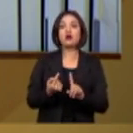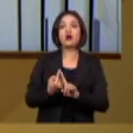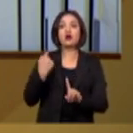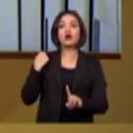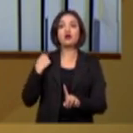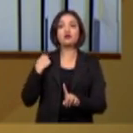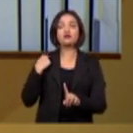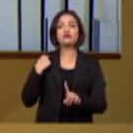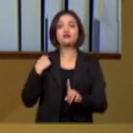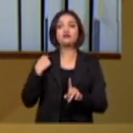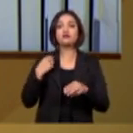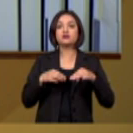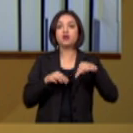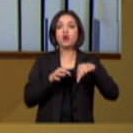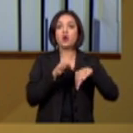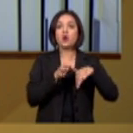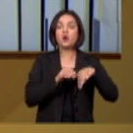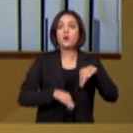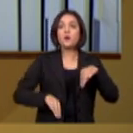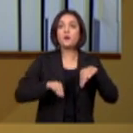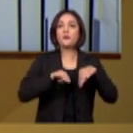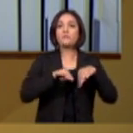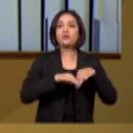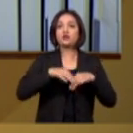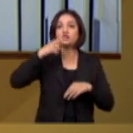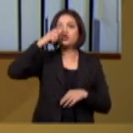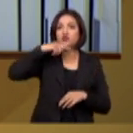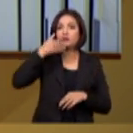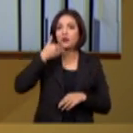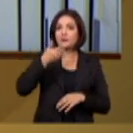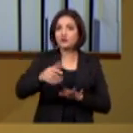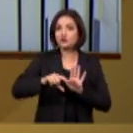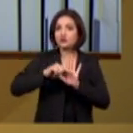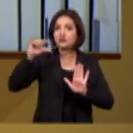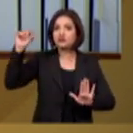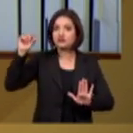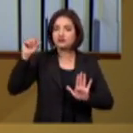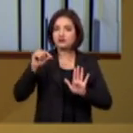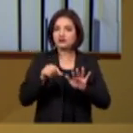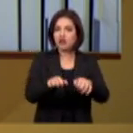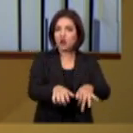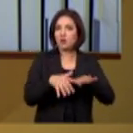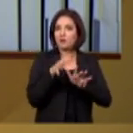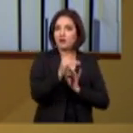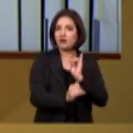destaque do plenário virtual gostaria de fazermos da palavra